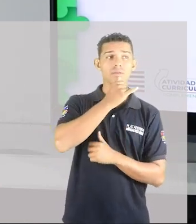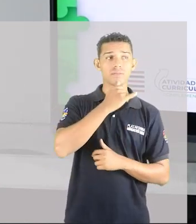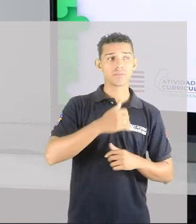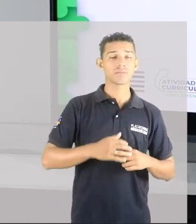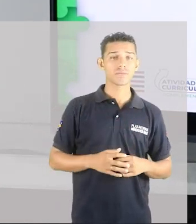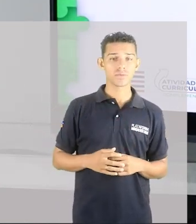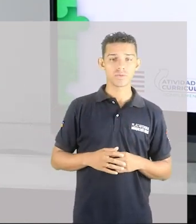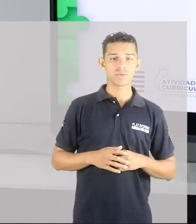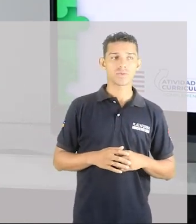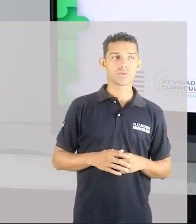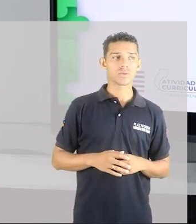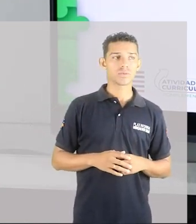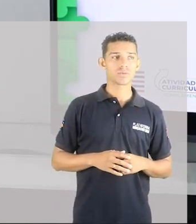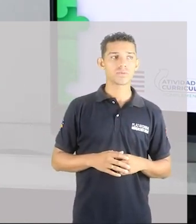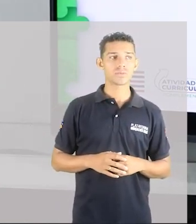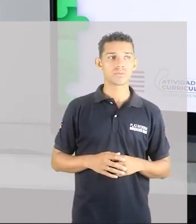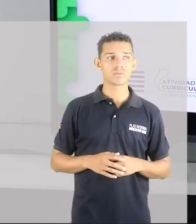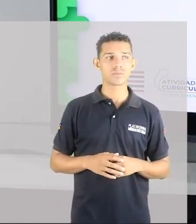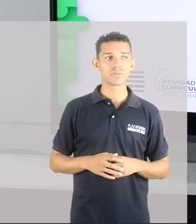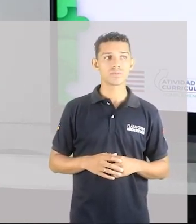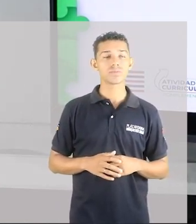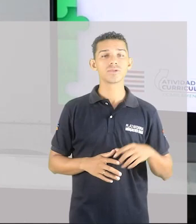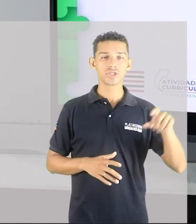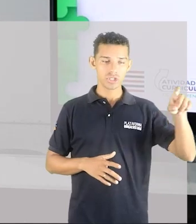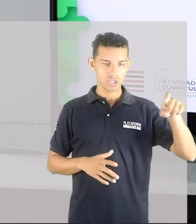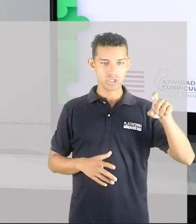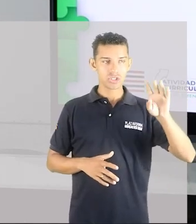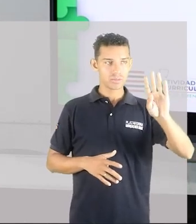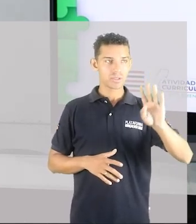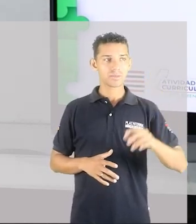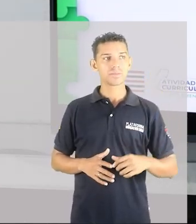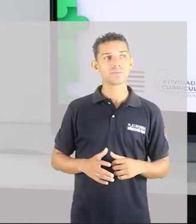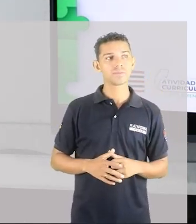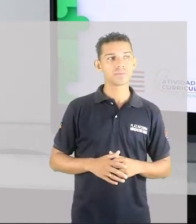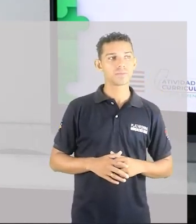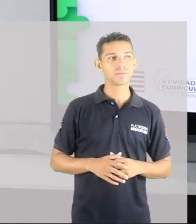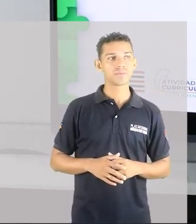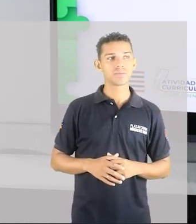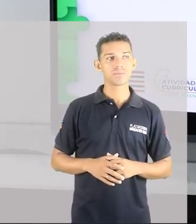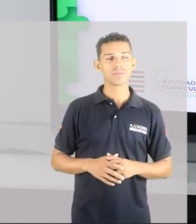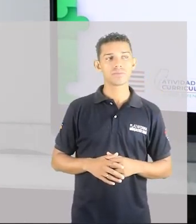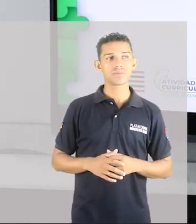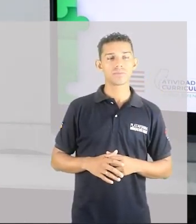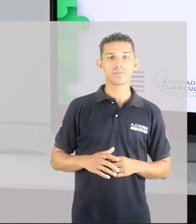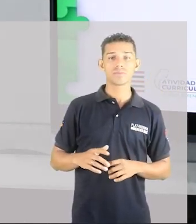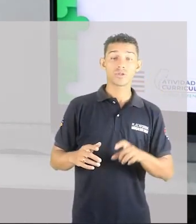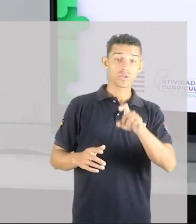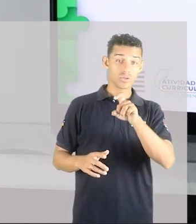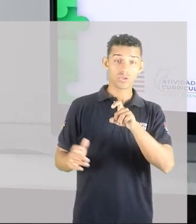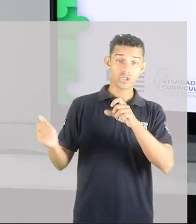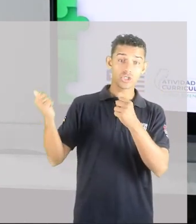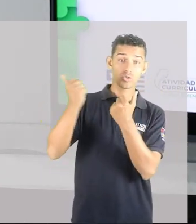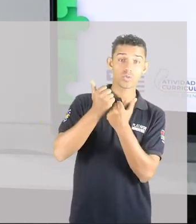A fica o X. XB. No lugar do X fica o A.